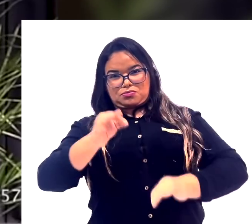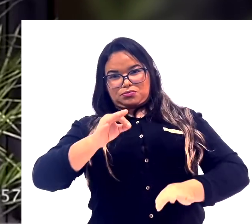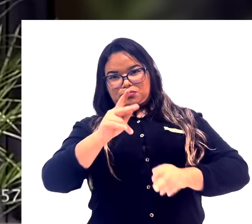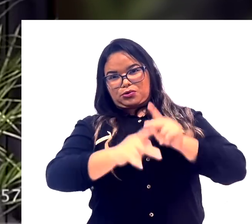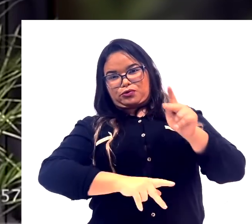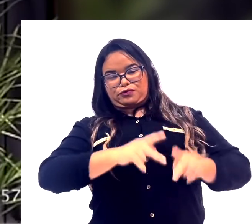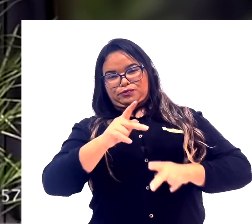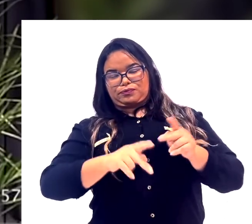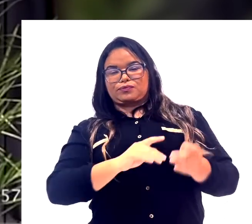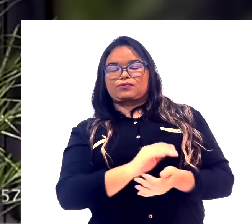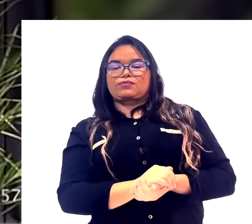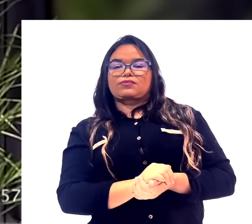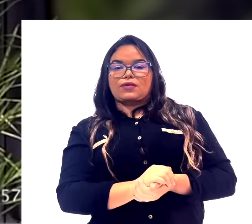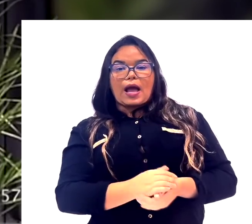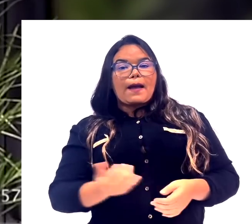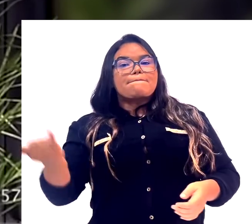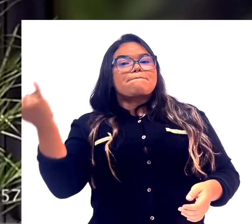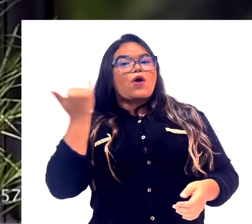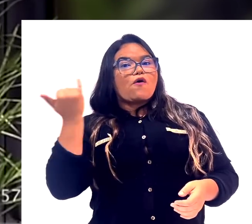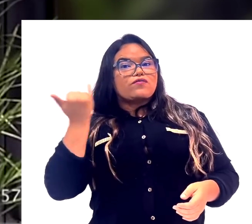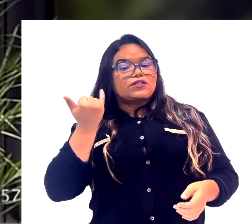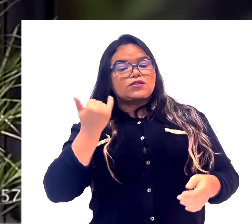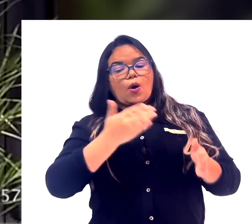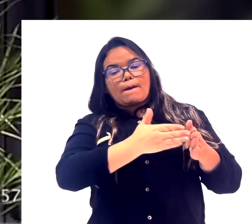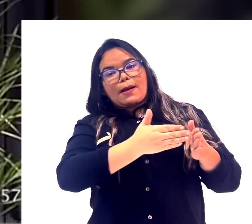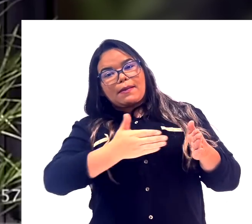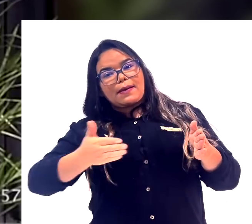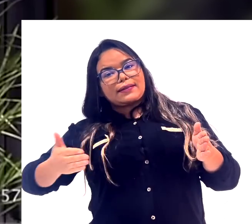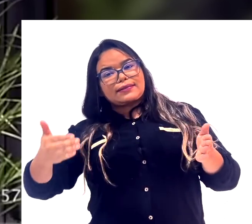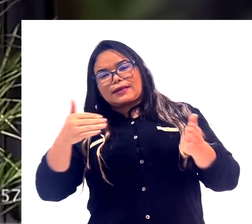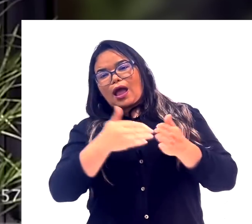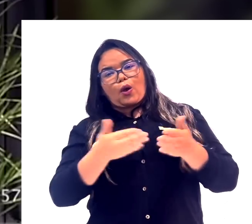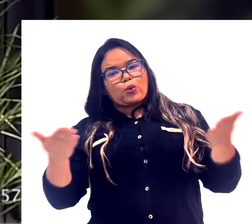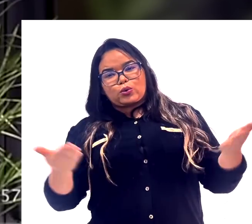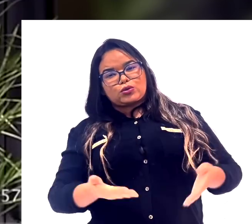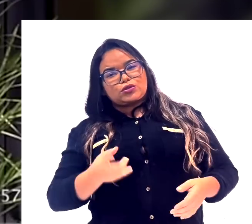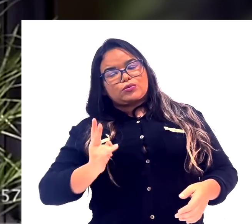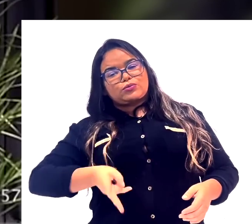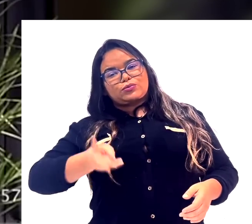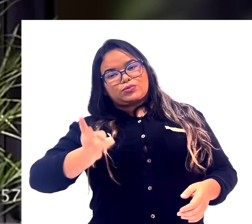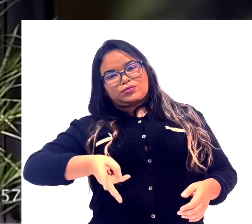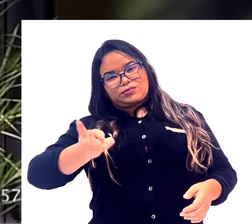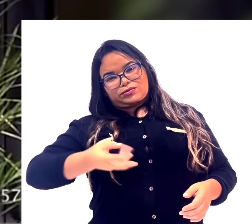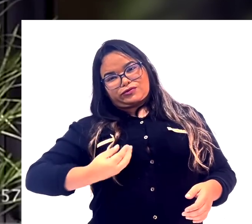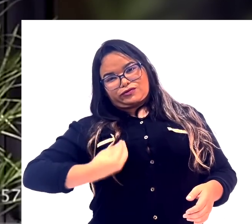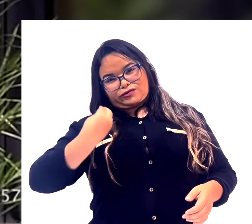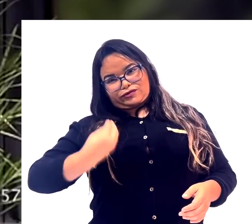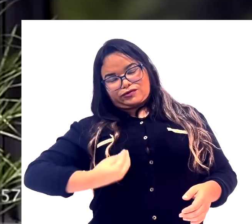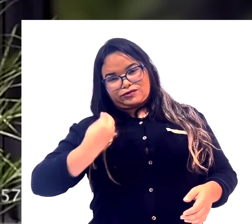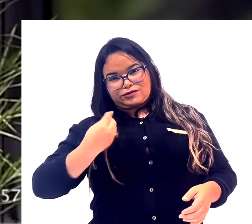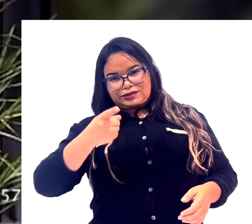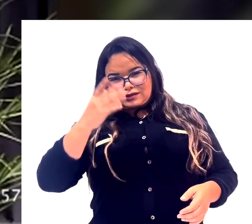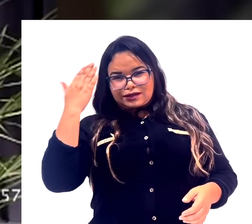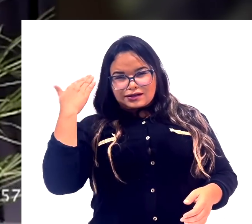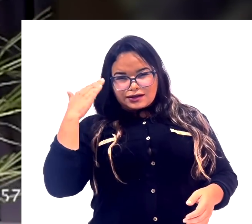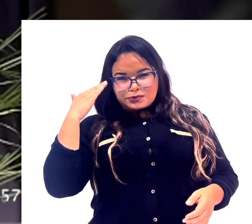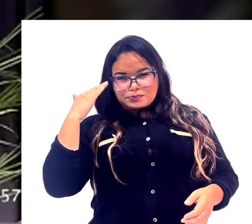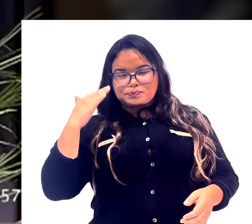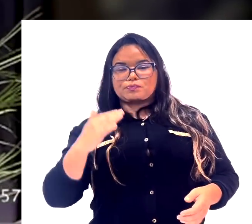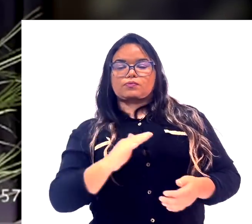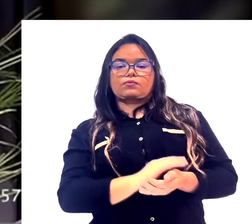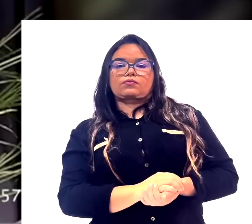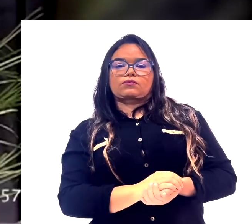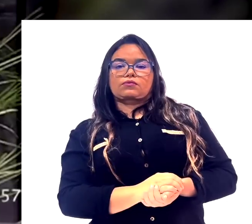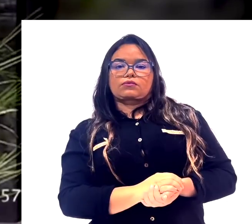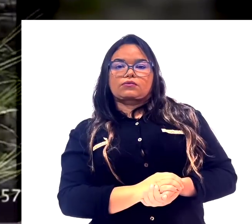Assim que a profecia ainda hoje está de pé. Nesse contexto. Faz sentido? Ok. Isso é